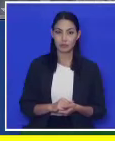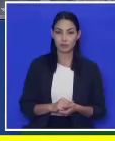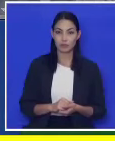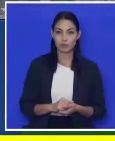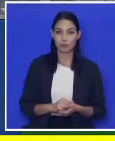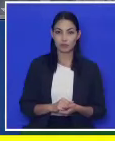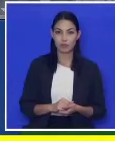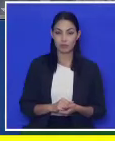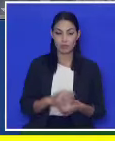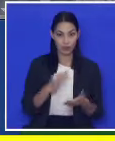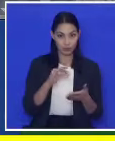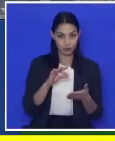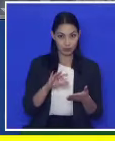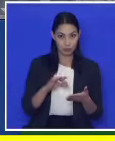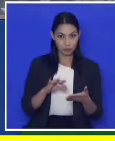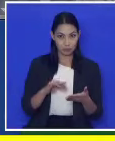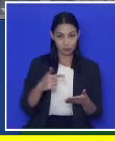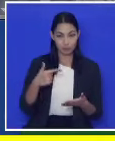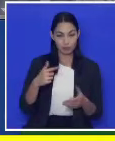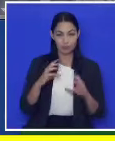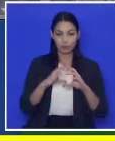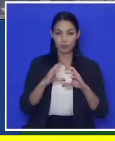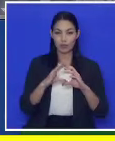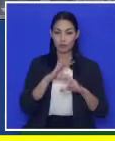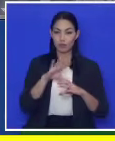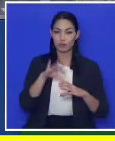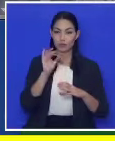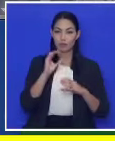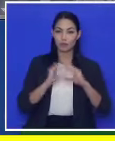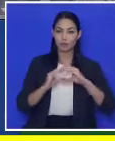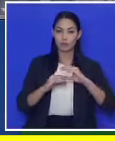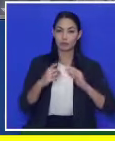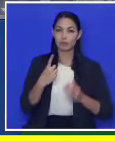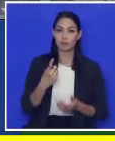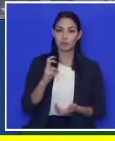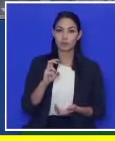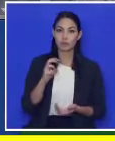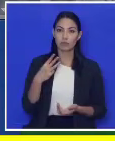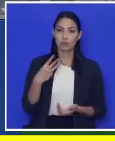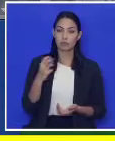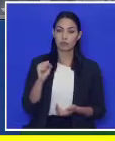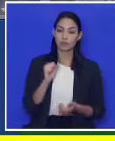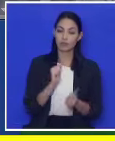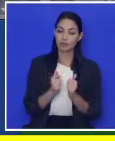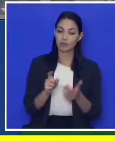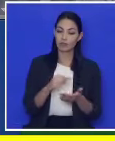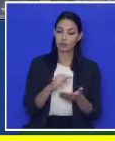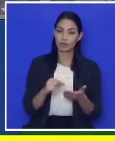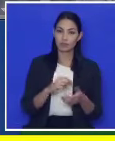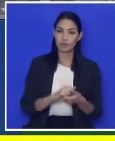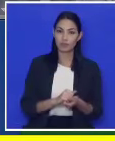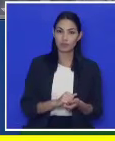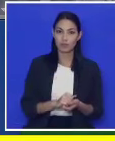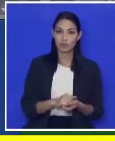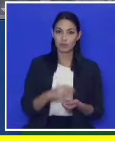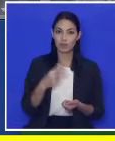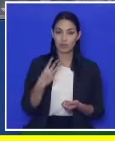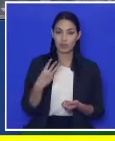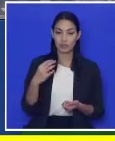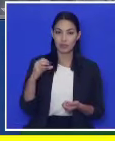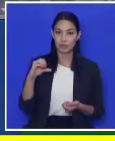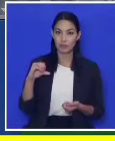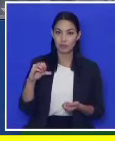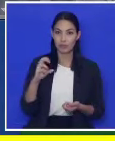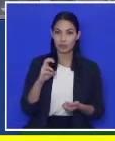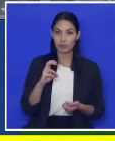23. Hora de confirmar os sete números sorteados no concurso 1538 da Time Mania. Confira comigo.